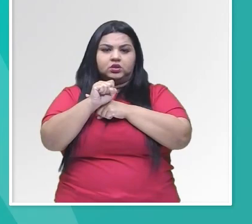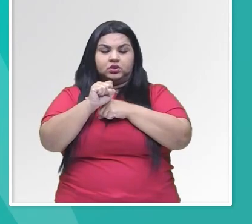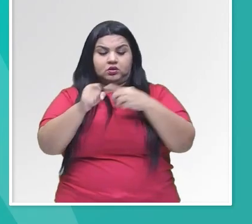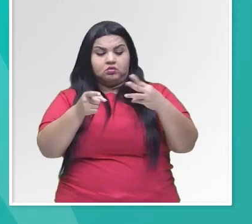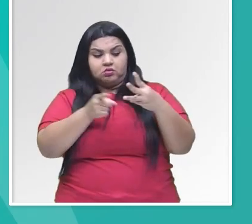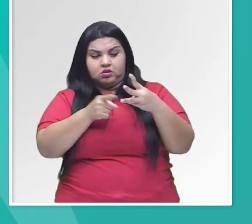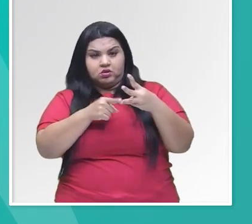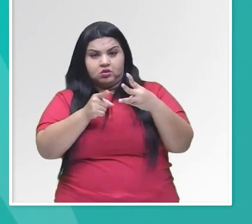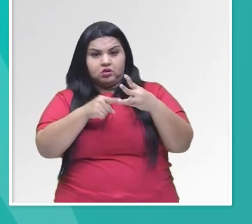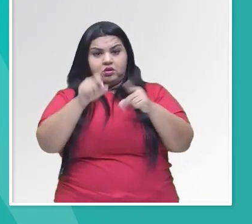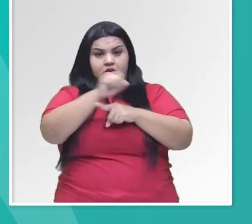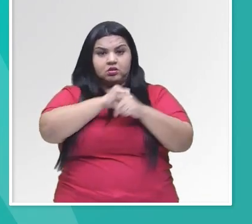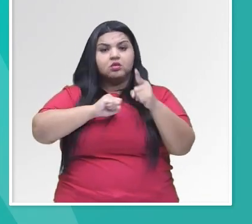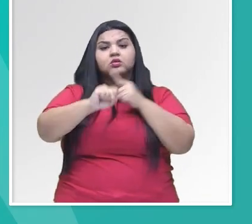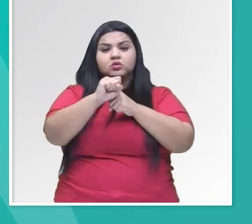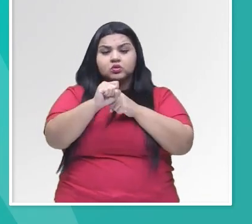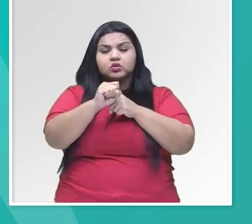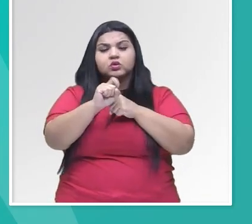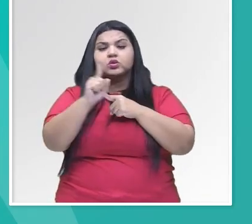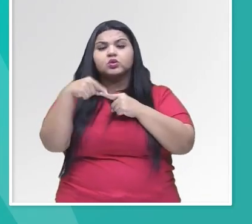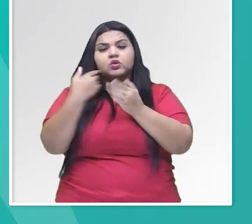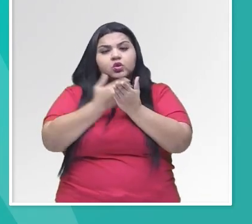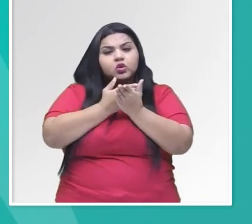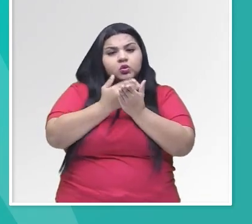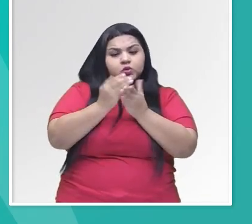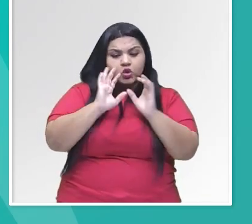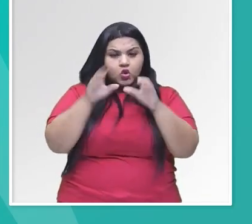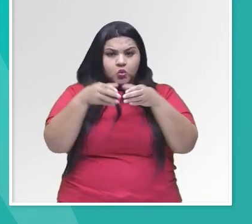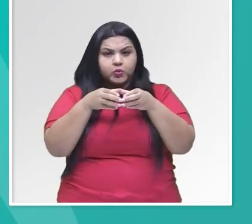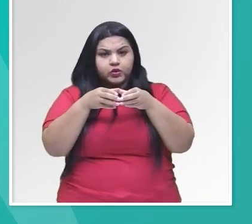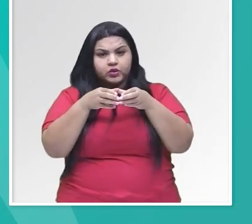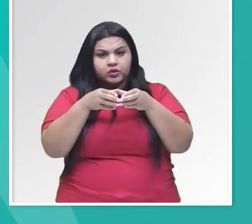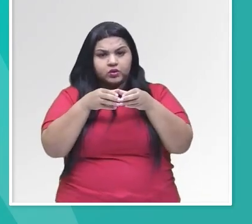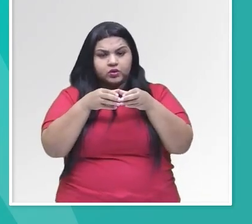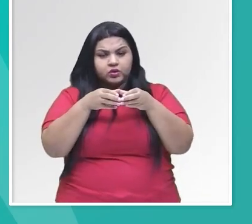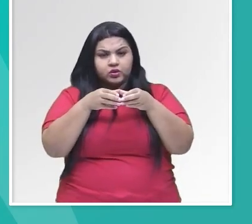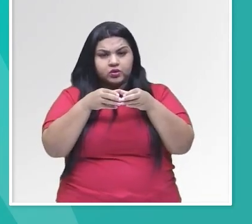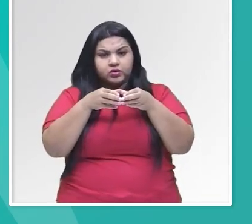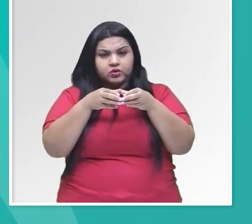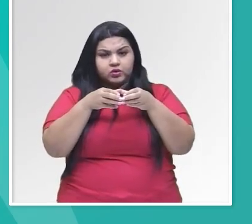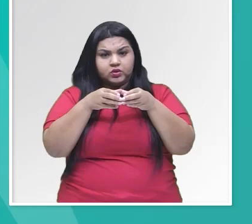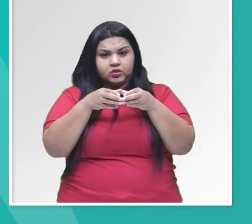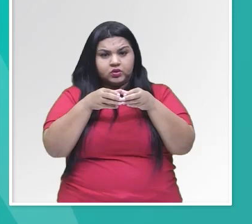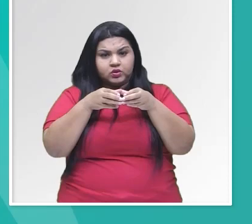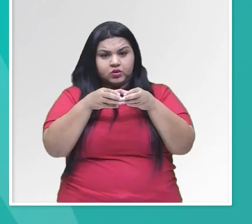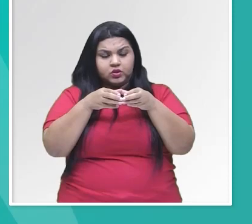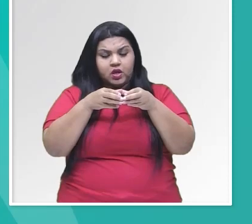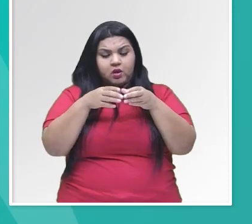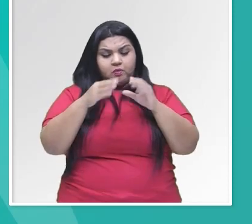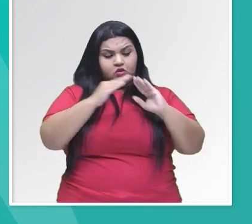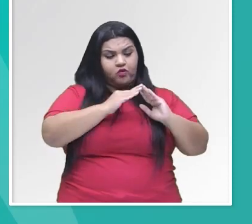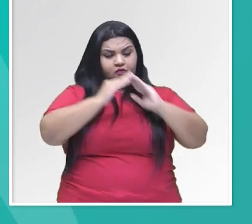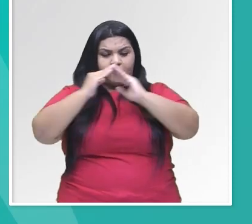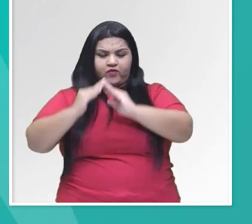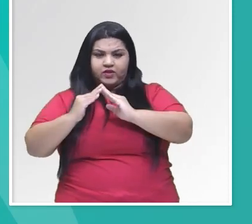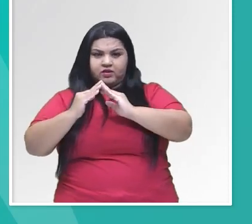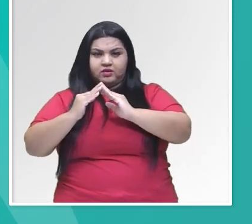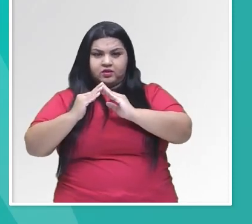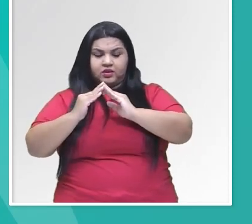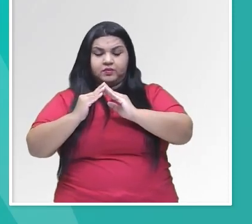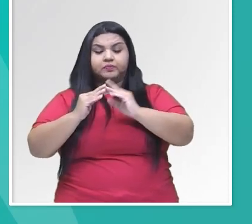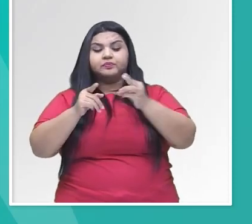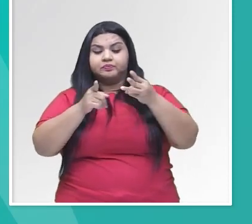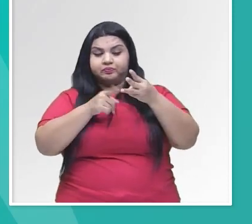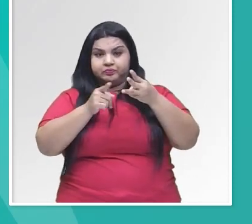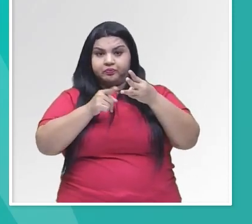na sociedade, nós começamos pela nossa comunidade. A comunidade implica meus vizinhos, A